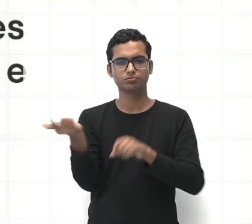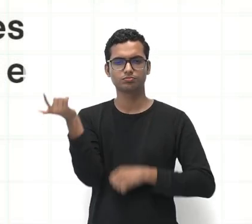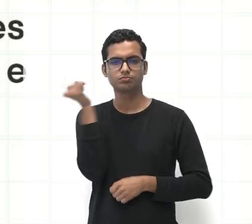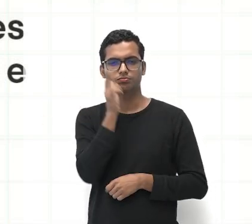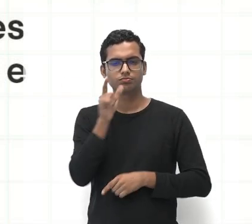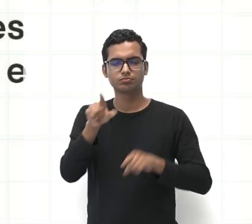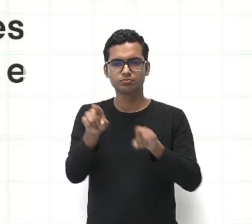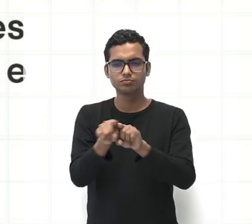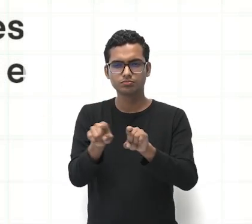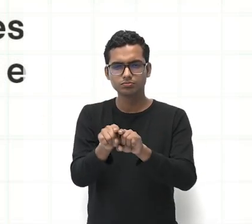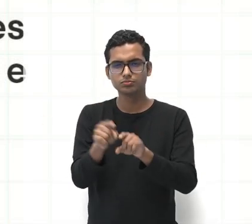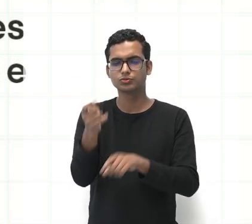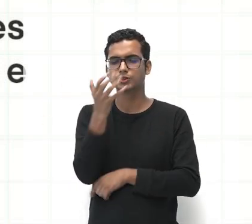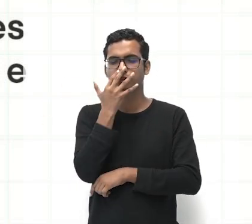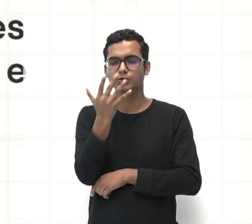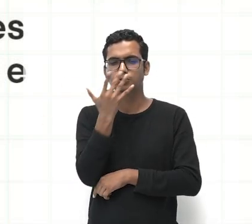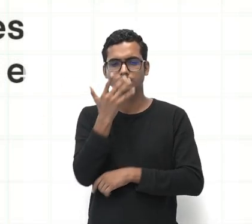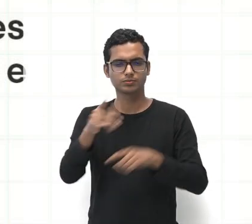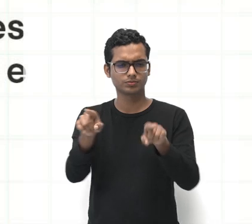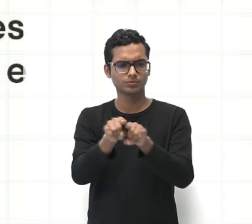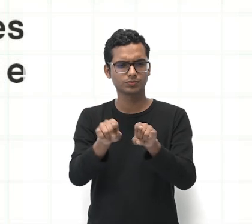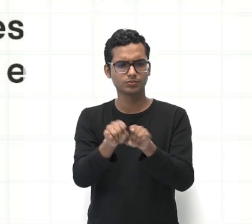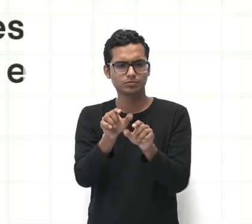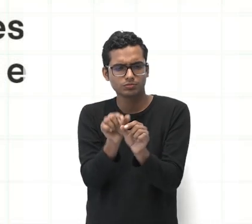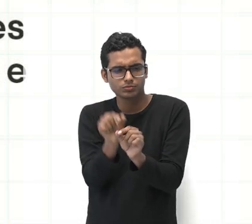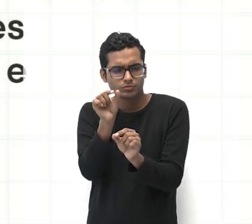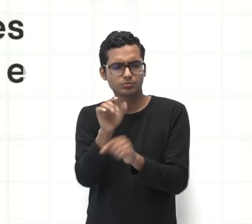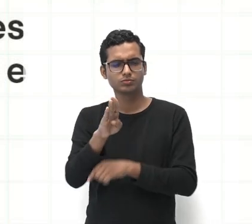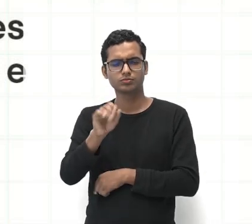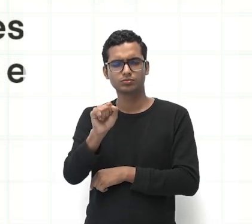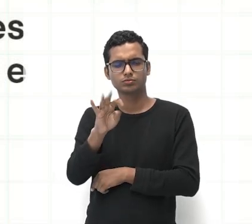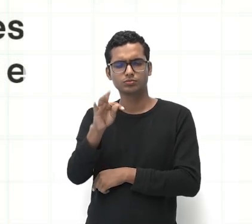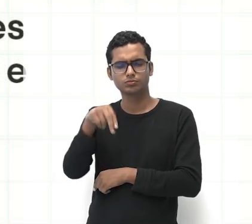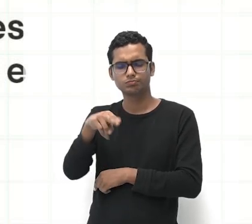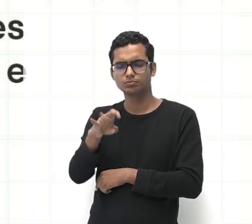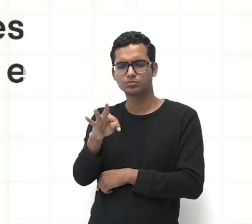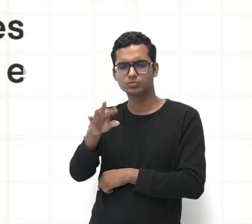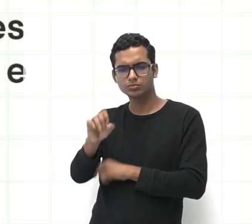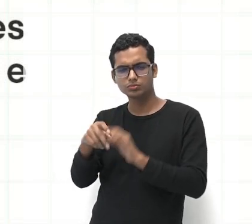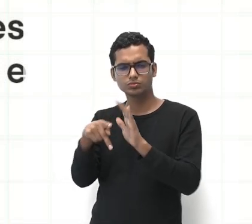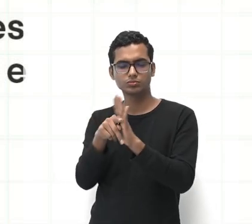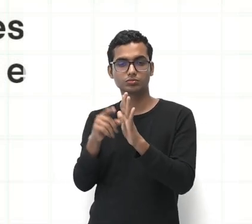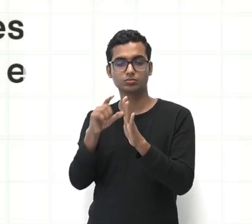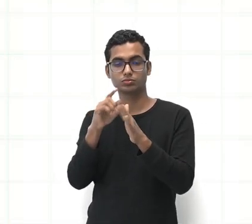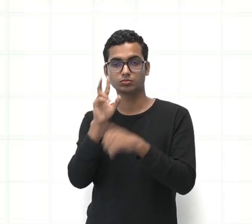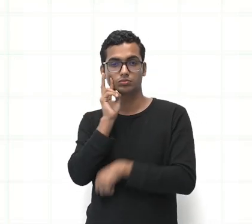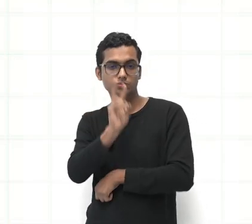noturna. Elas são divididas e classificadas nesses dois tipos de célula.